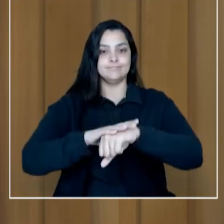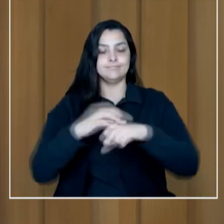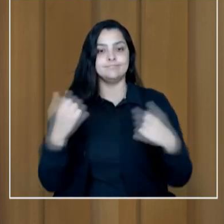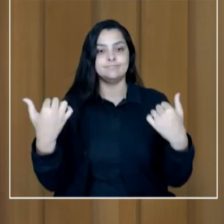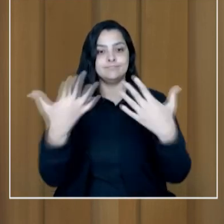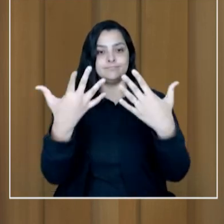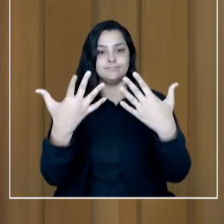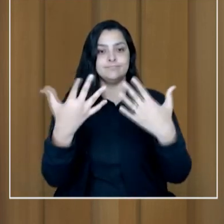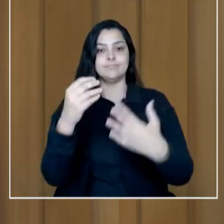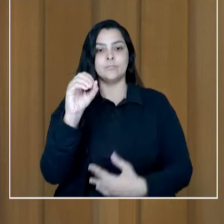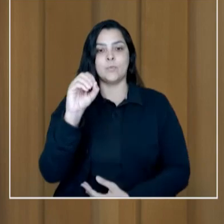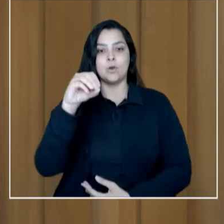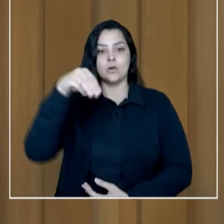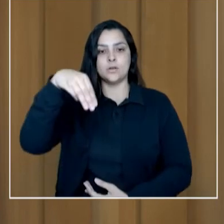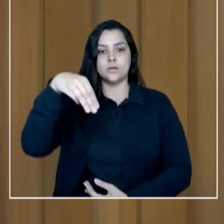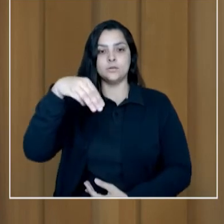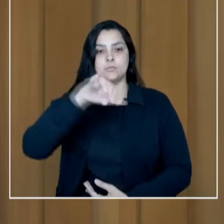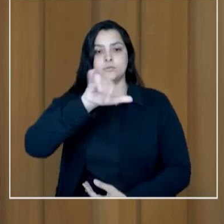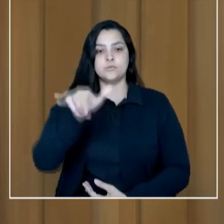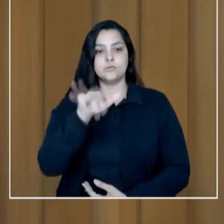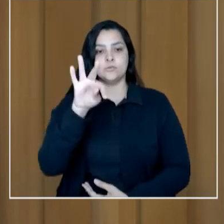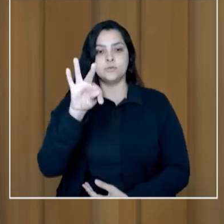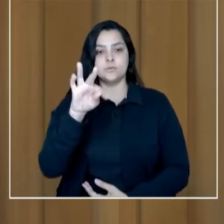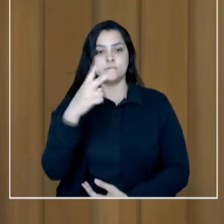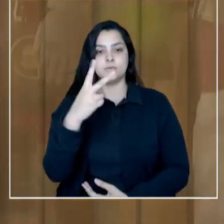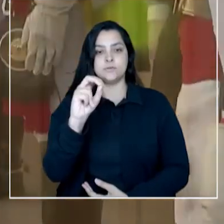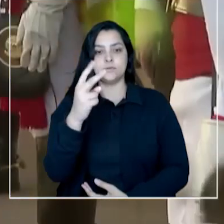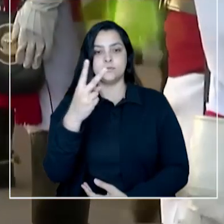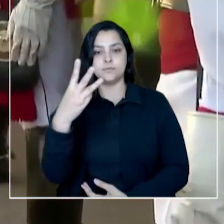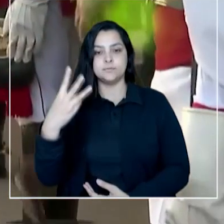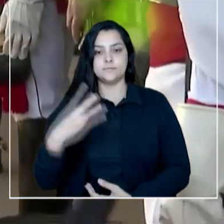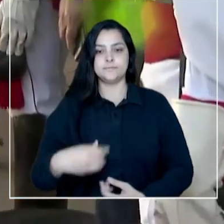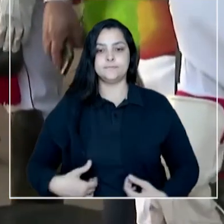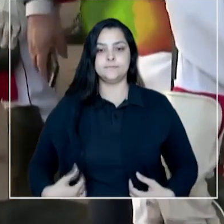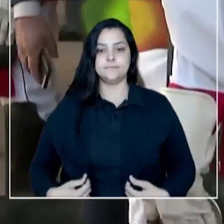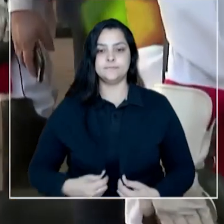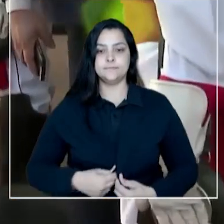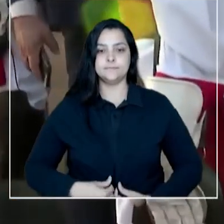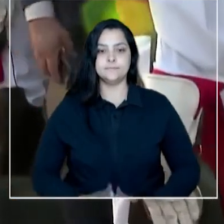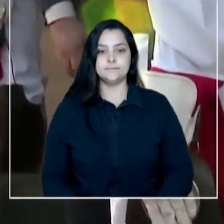da OMJT 2023.